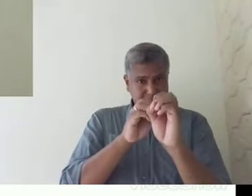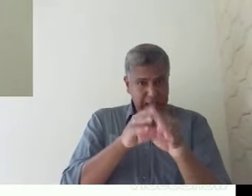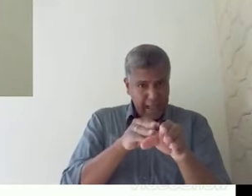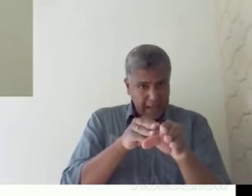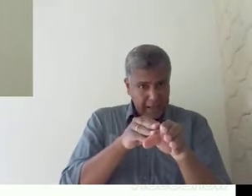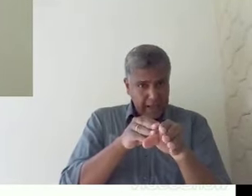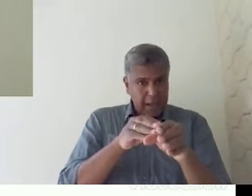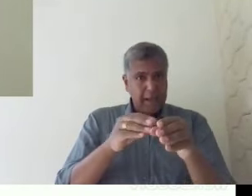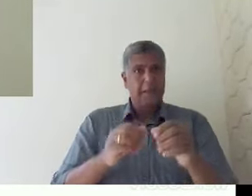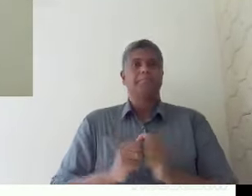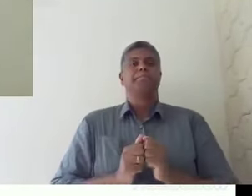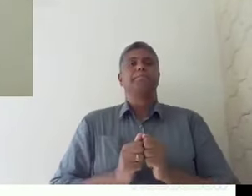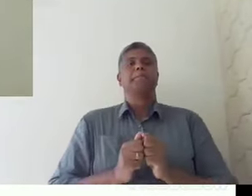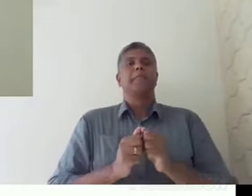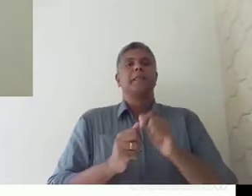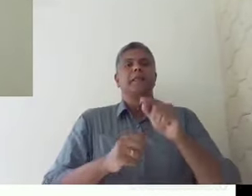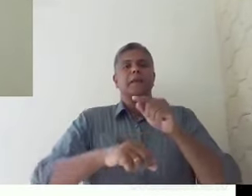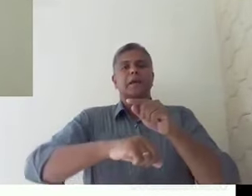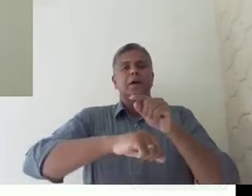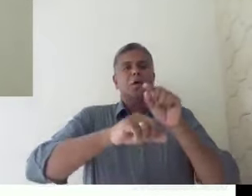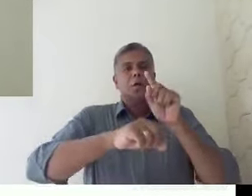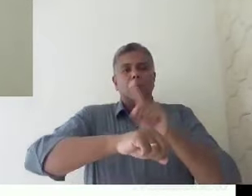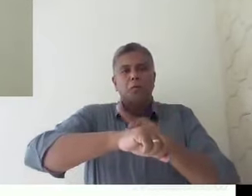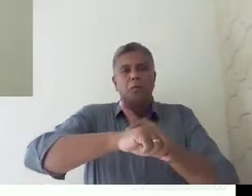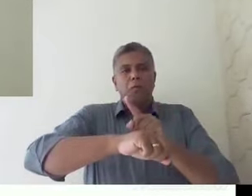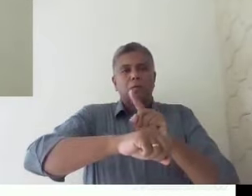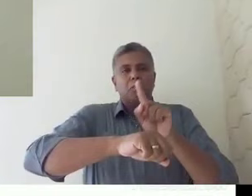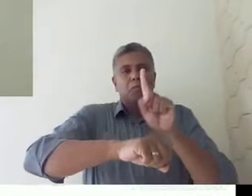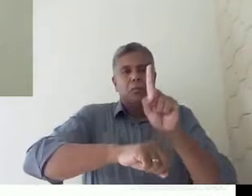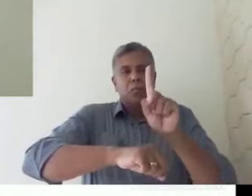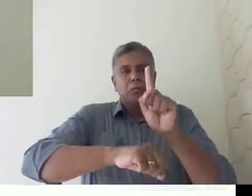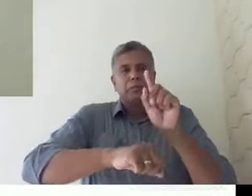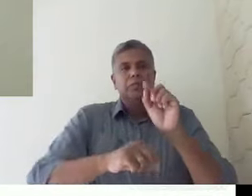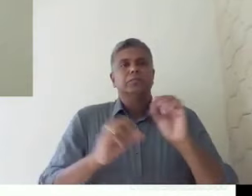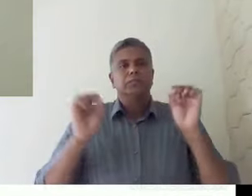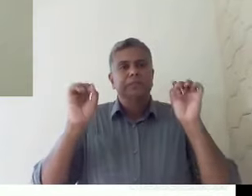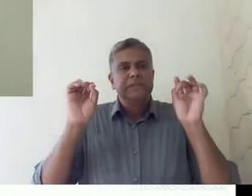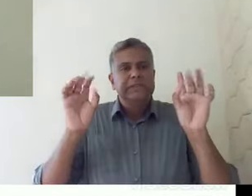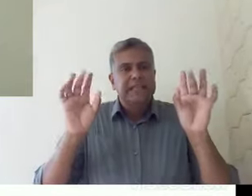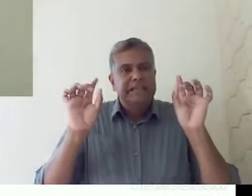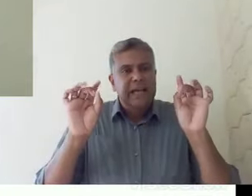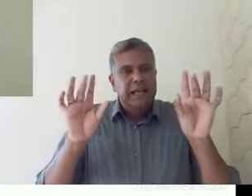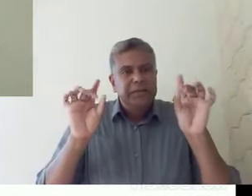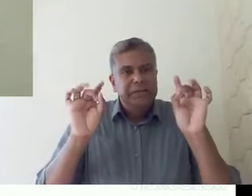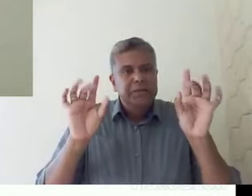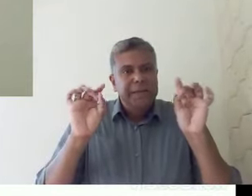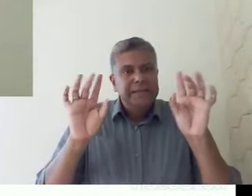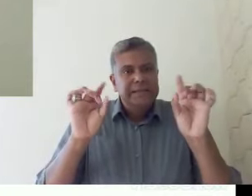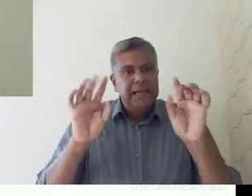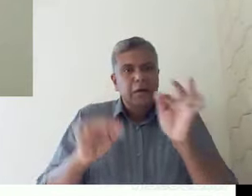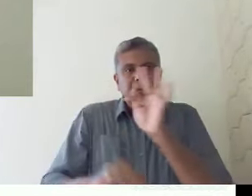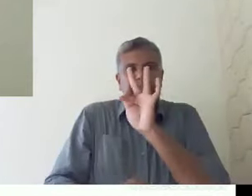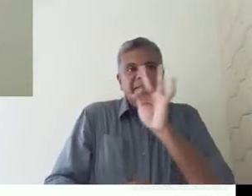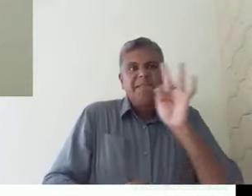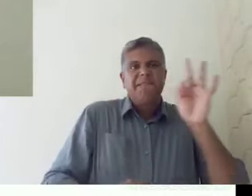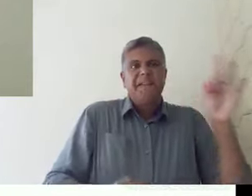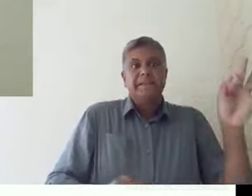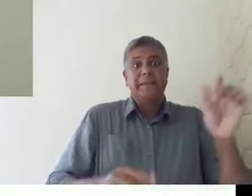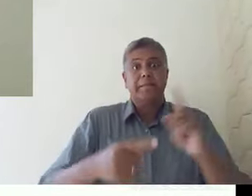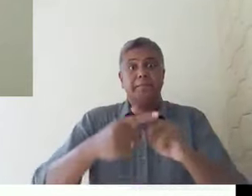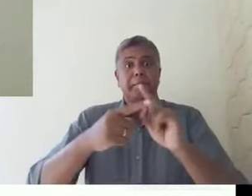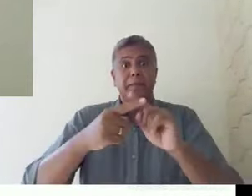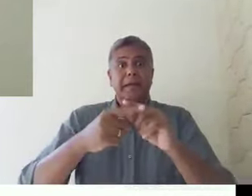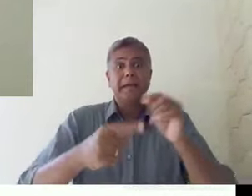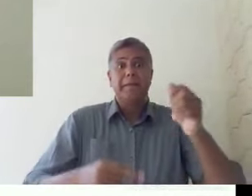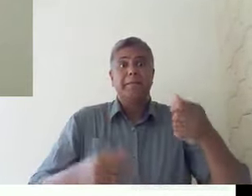existe uma particularidade da física, que é lidar com várias unidades de medida. Para que não